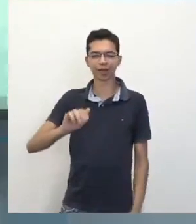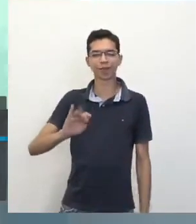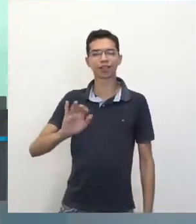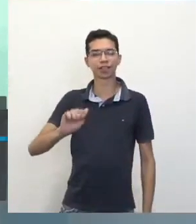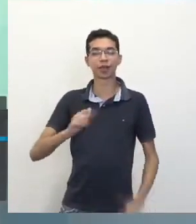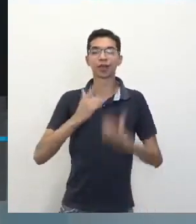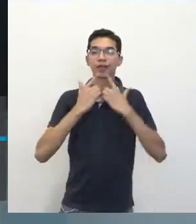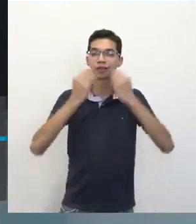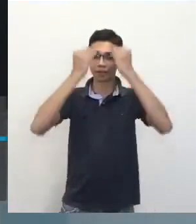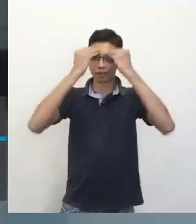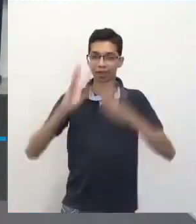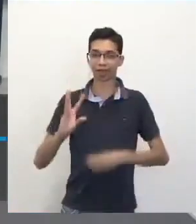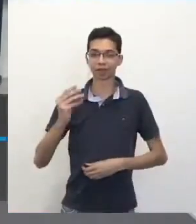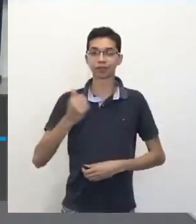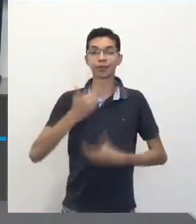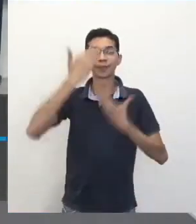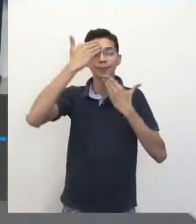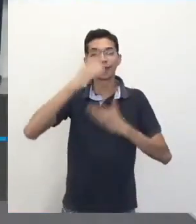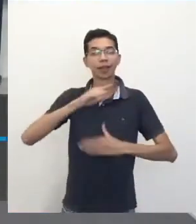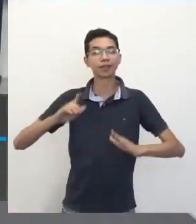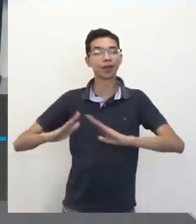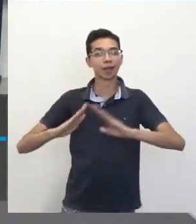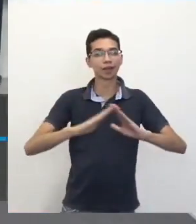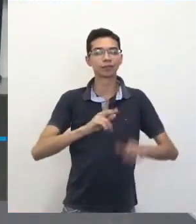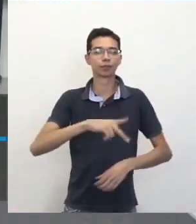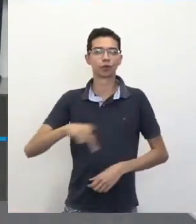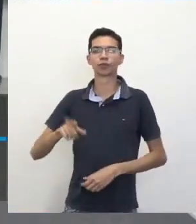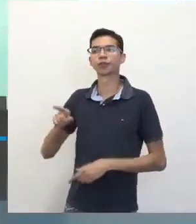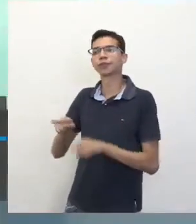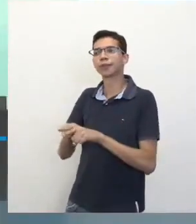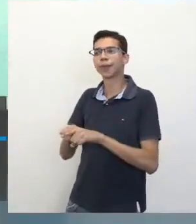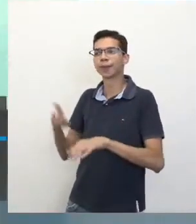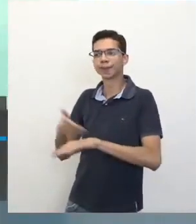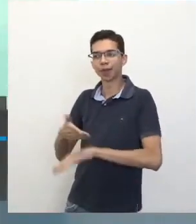professor João, por ter participado conosco aqui hoje. Obrigado pelo convite. E